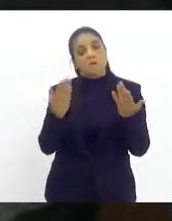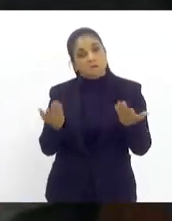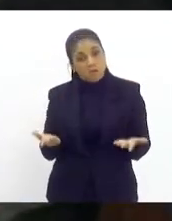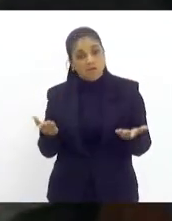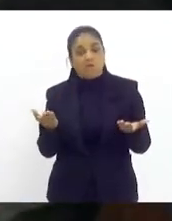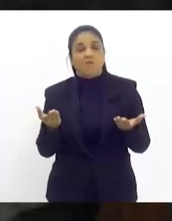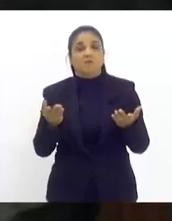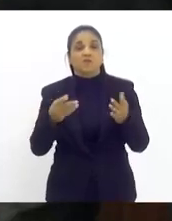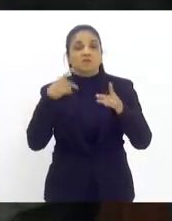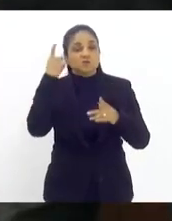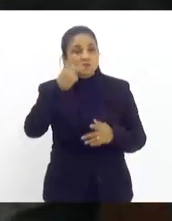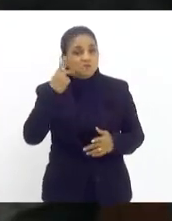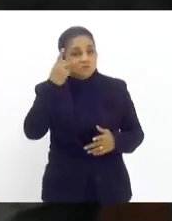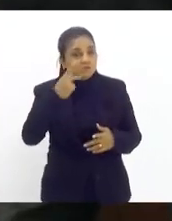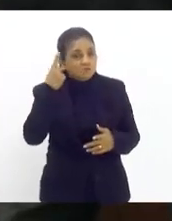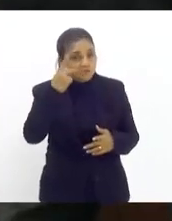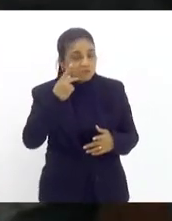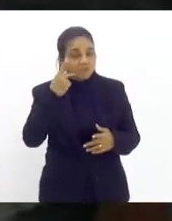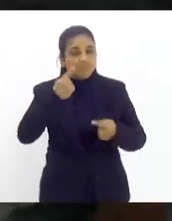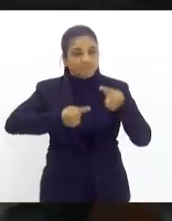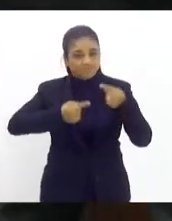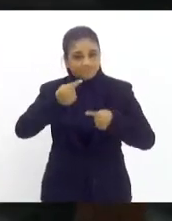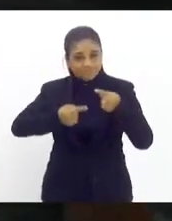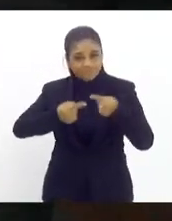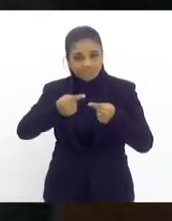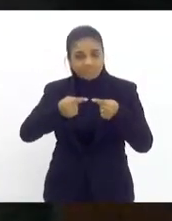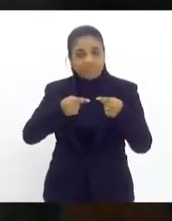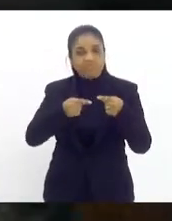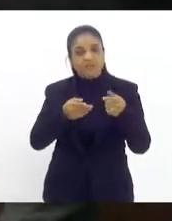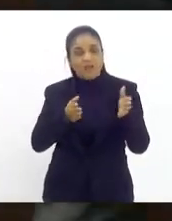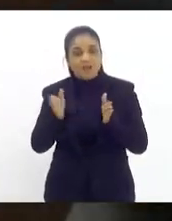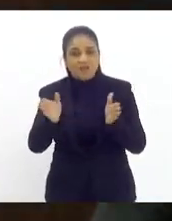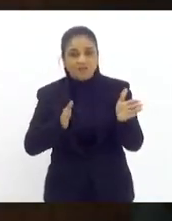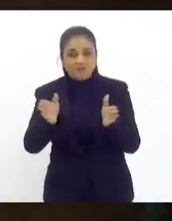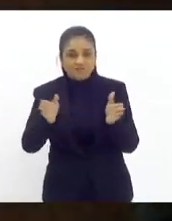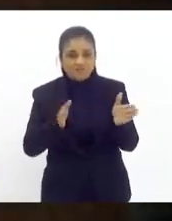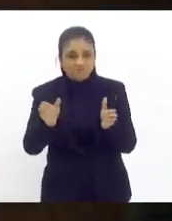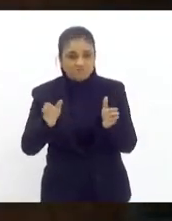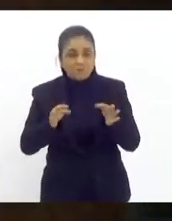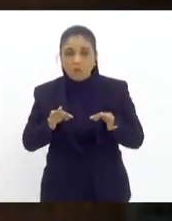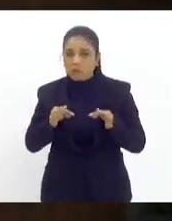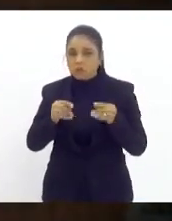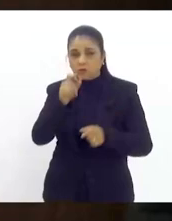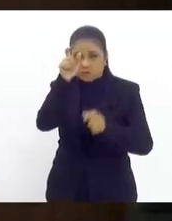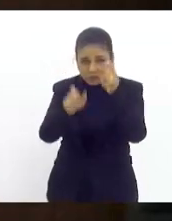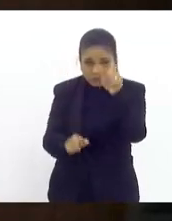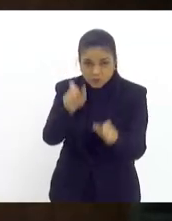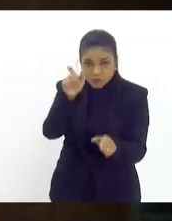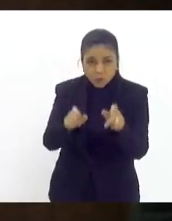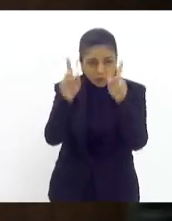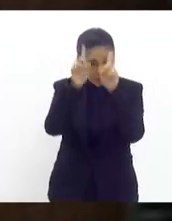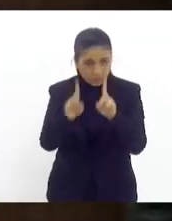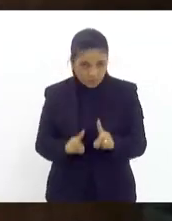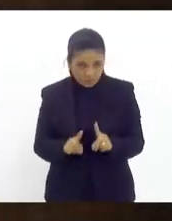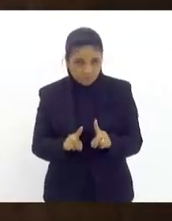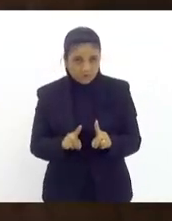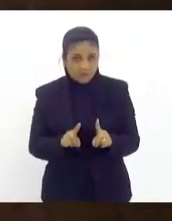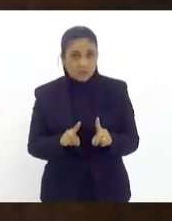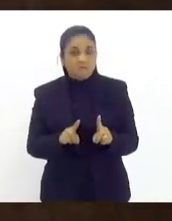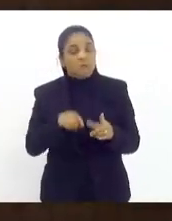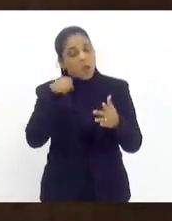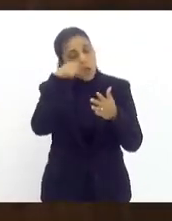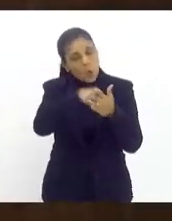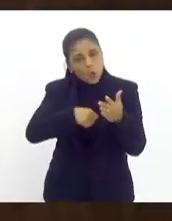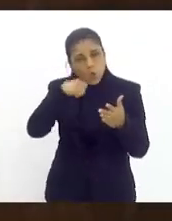que as políticas públicas de acessibilidade possa alcançar todas as pessoas que precisam além disso a gente precisa reafirmar uma luta tão